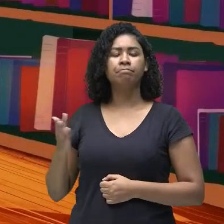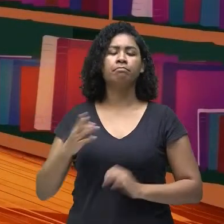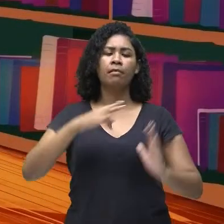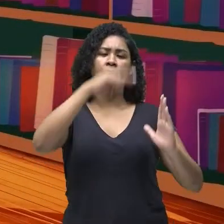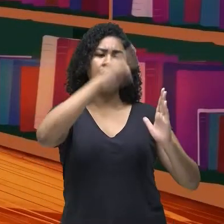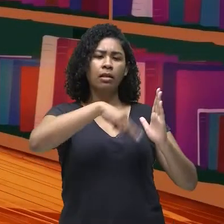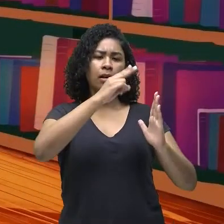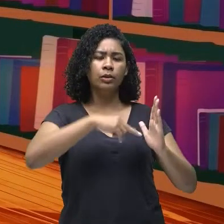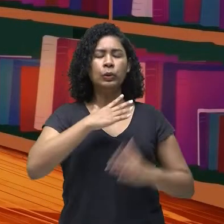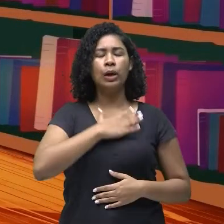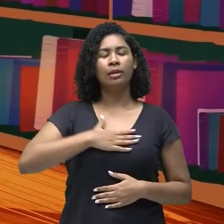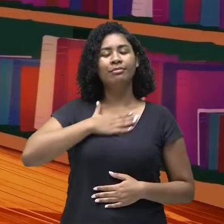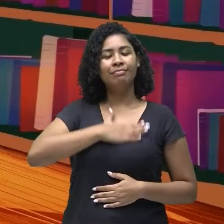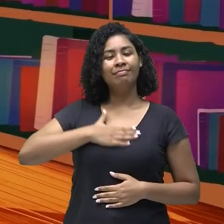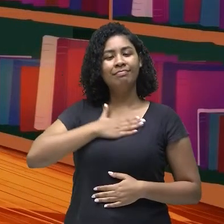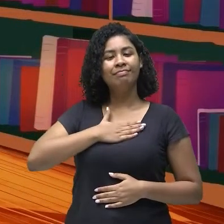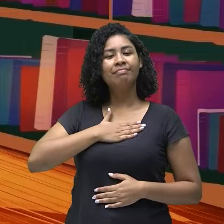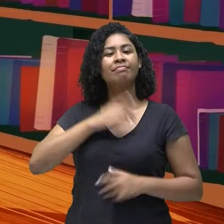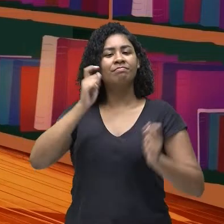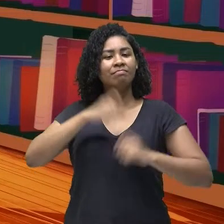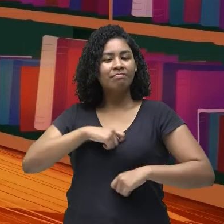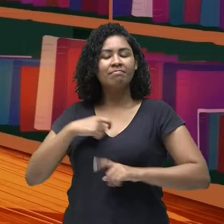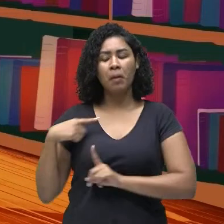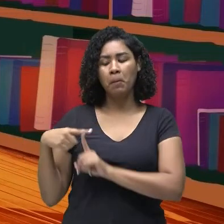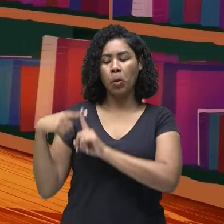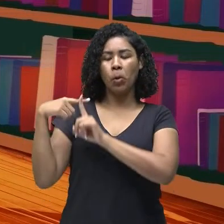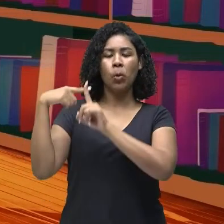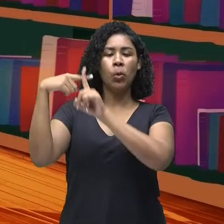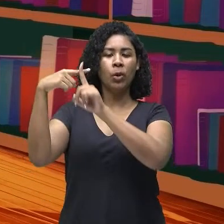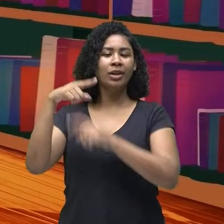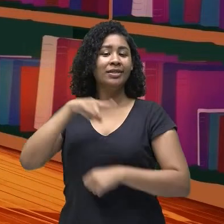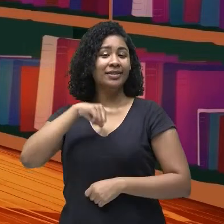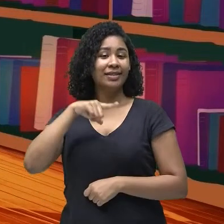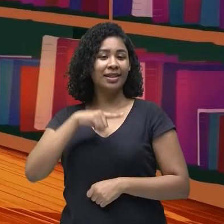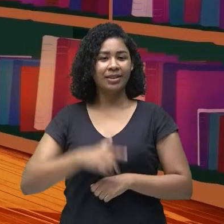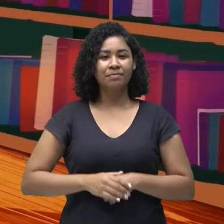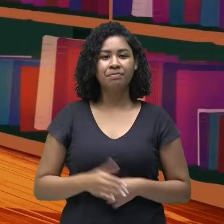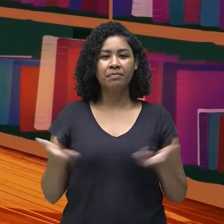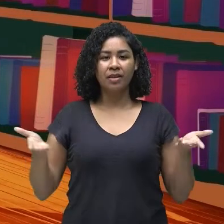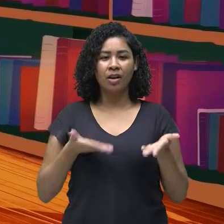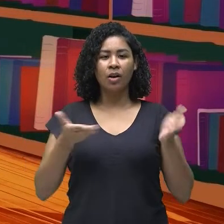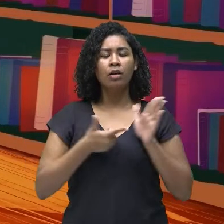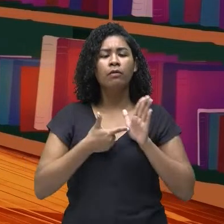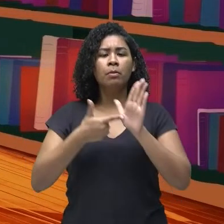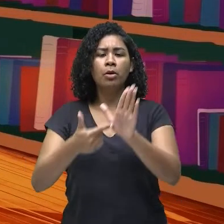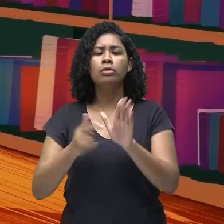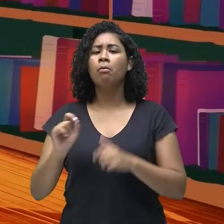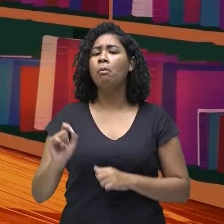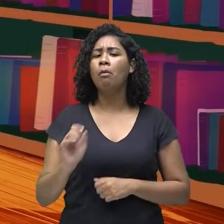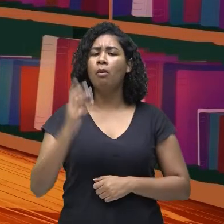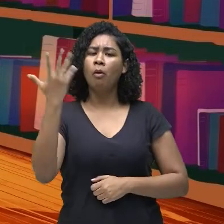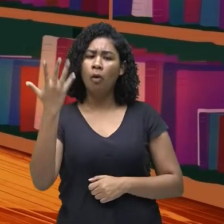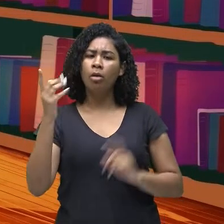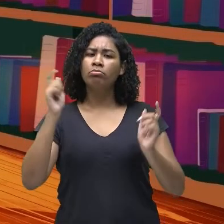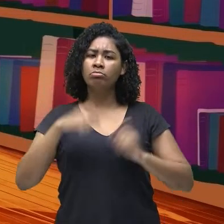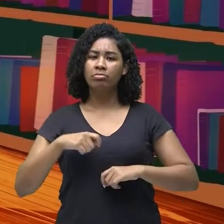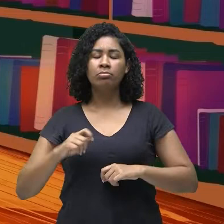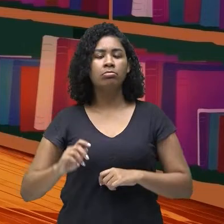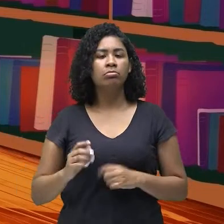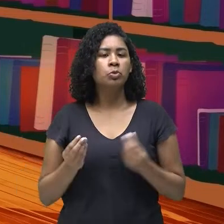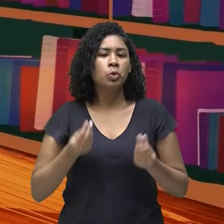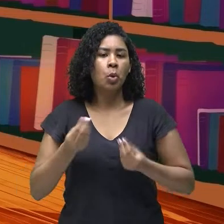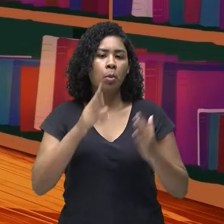para entretenimento, ela gera muitos benefícios. Então, vamos ver em quais situações em que ela